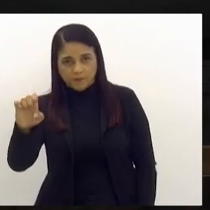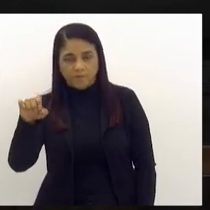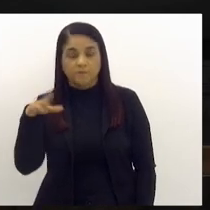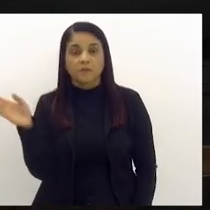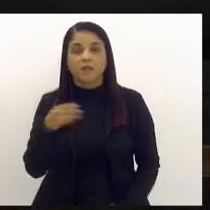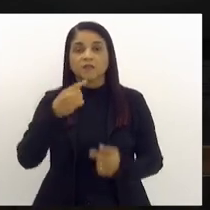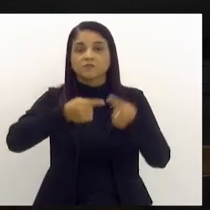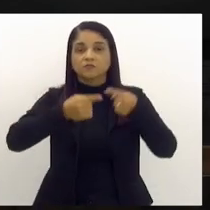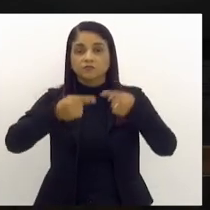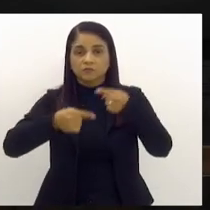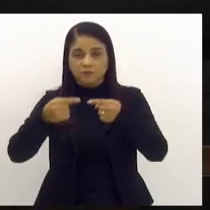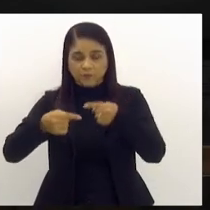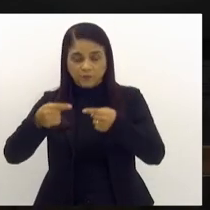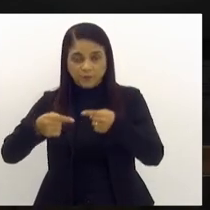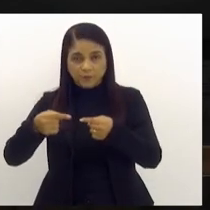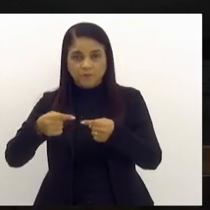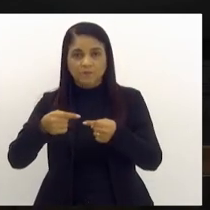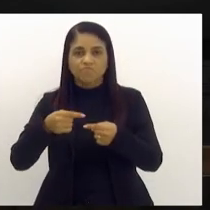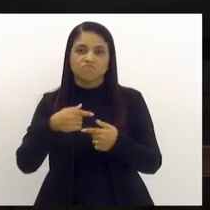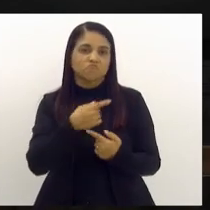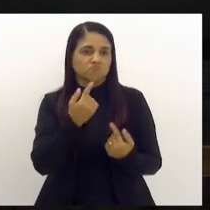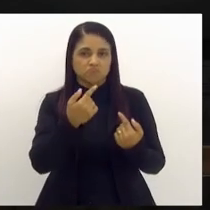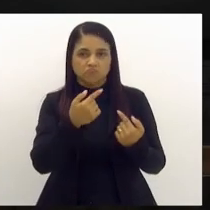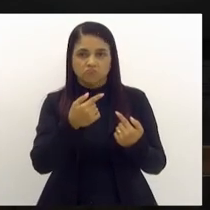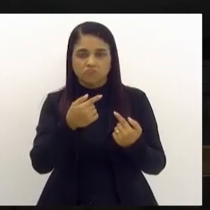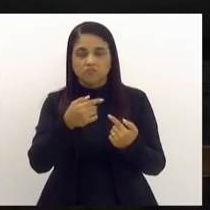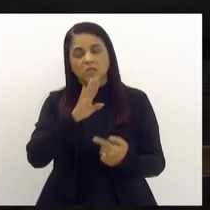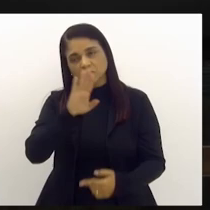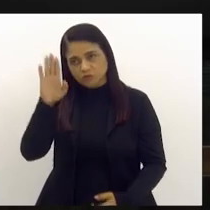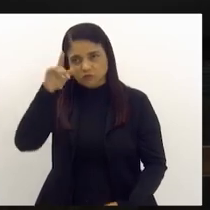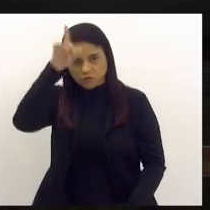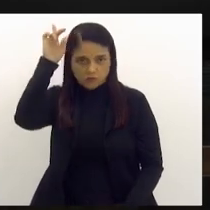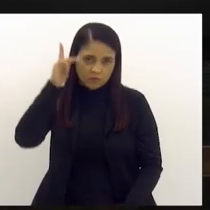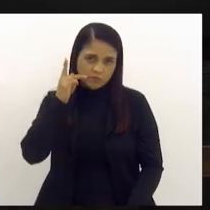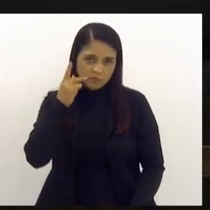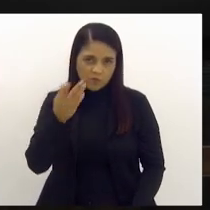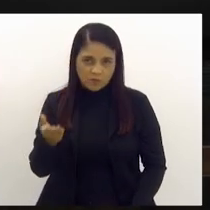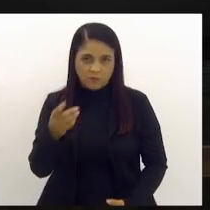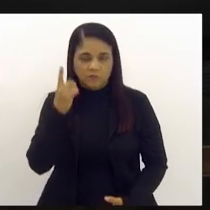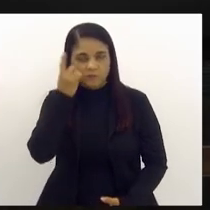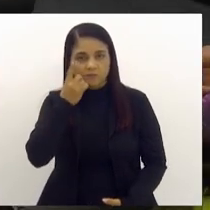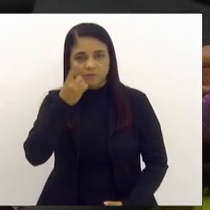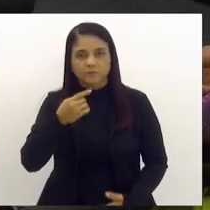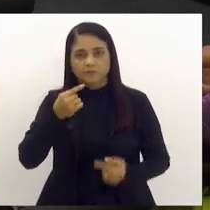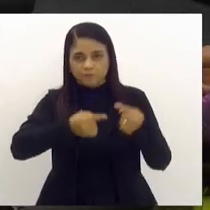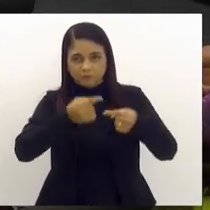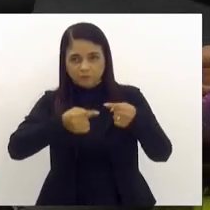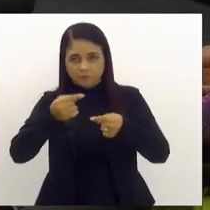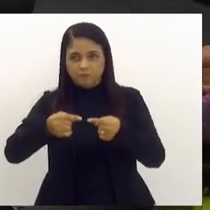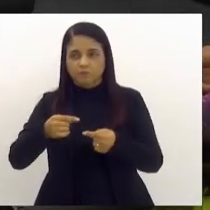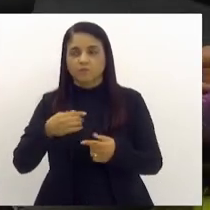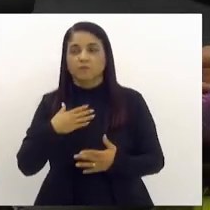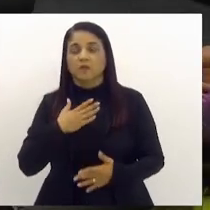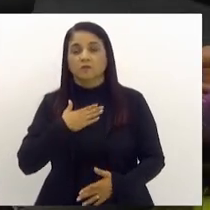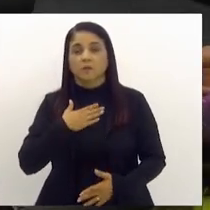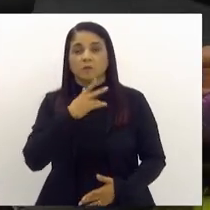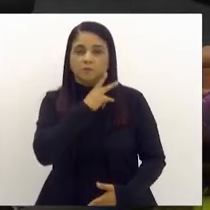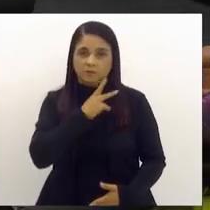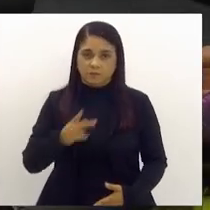Em discussão. Não havendo quem que... Não, para discutir. Para discutir, deputado Luiz Paulo. Senhor